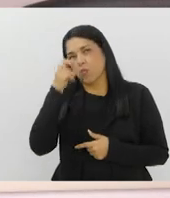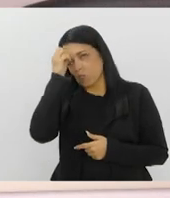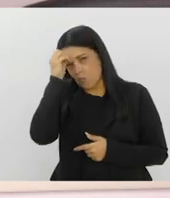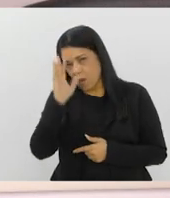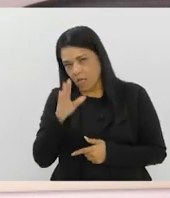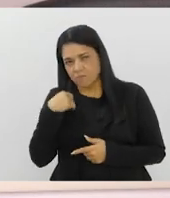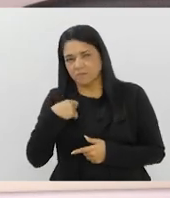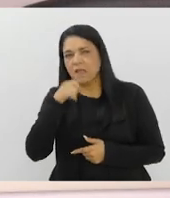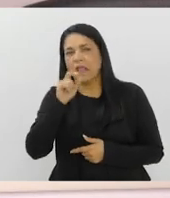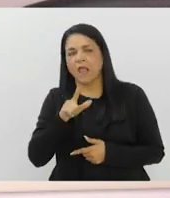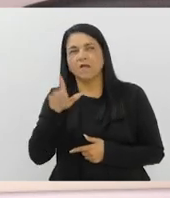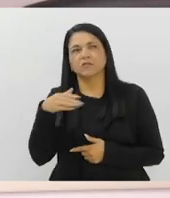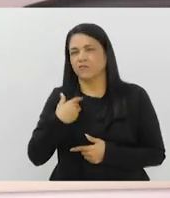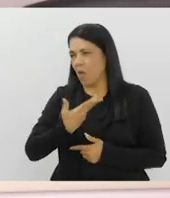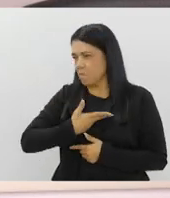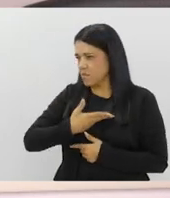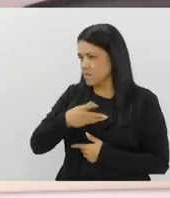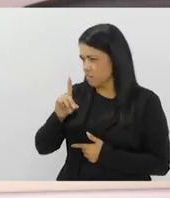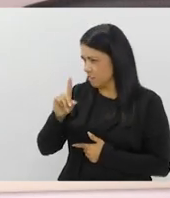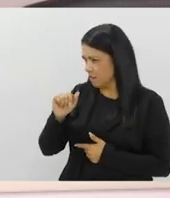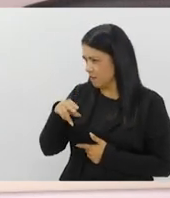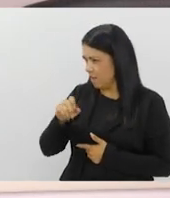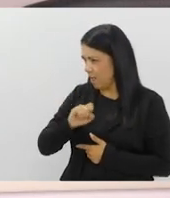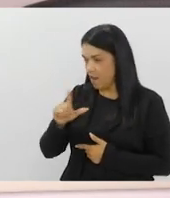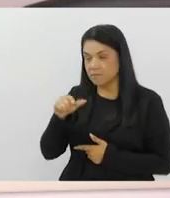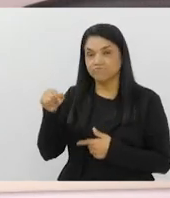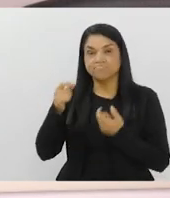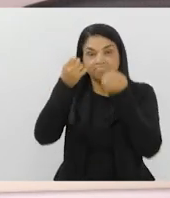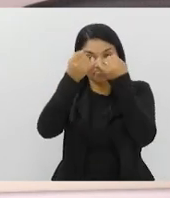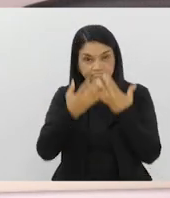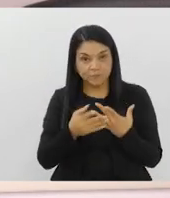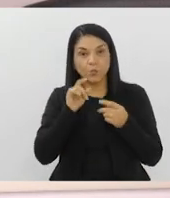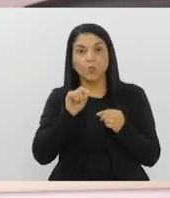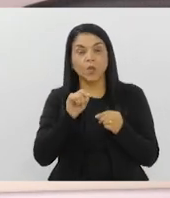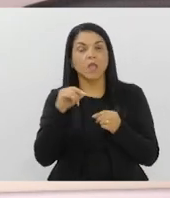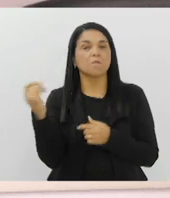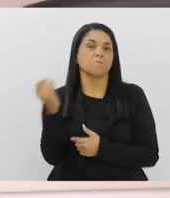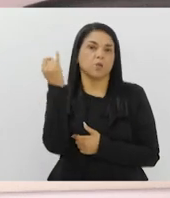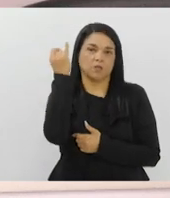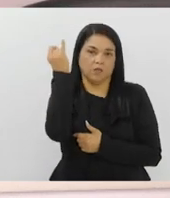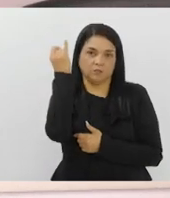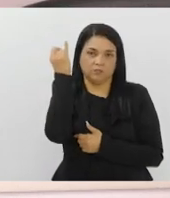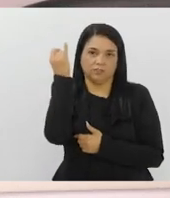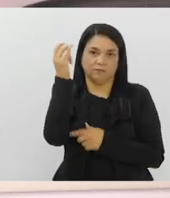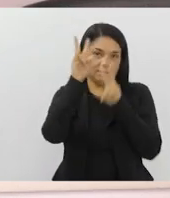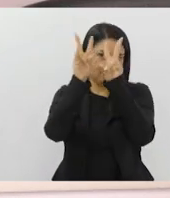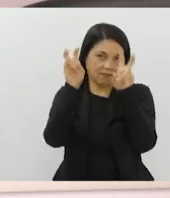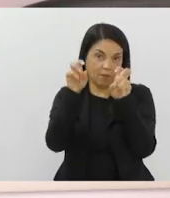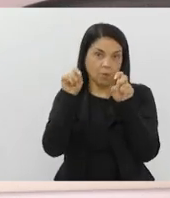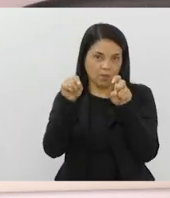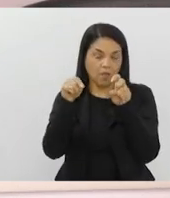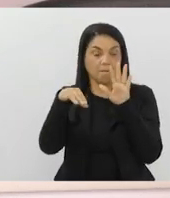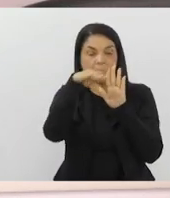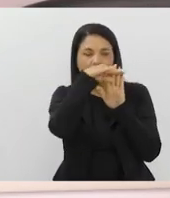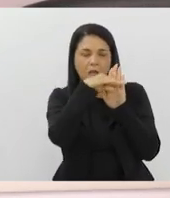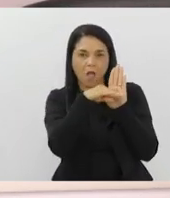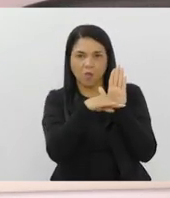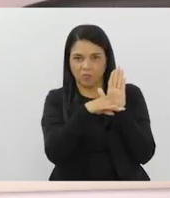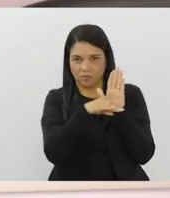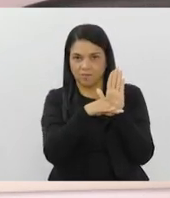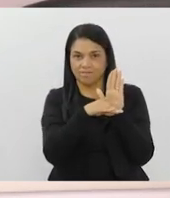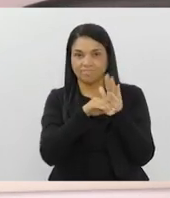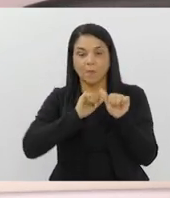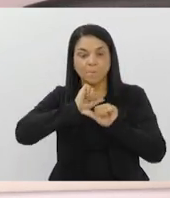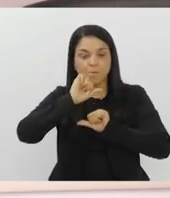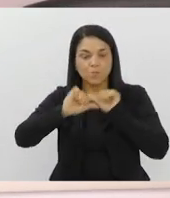que foi a colega do IFF, a Daniele, ela traz uma questão extremamente importante, que é pauta do que a gente precisa tratar hoje.